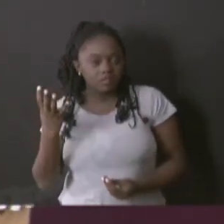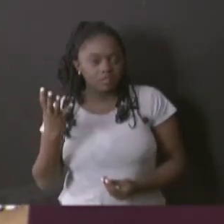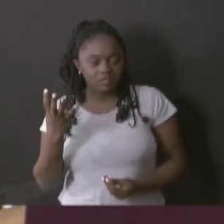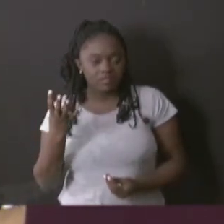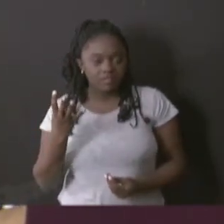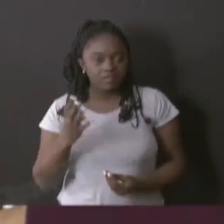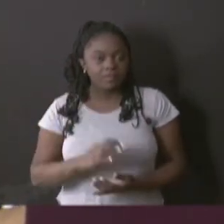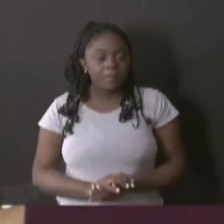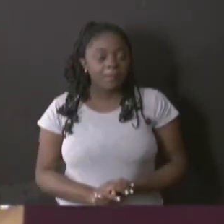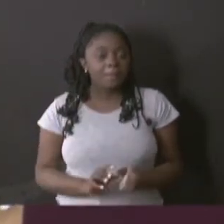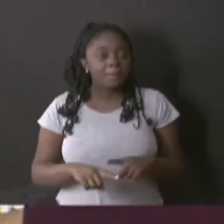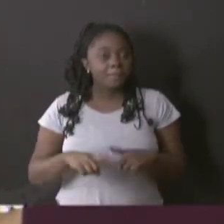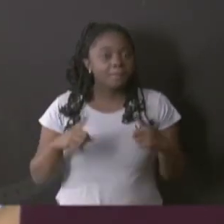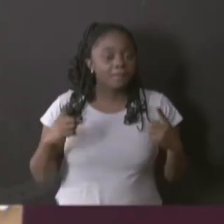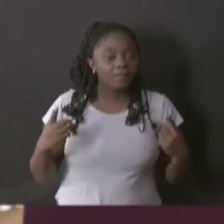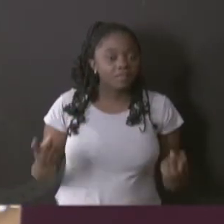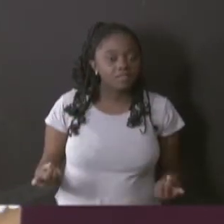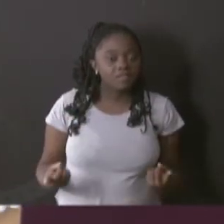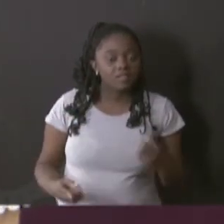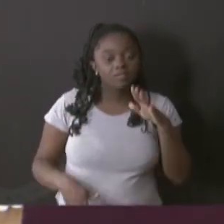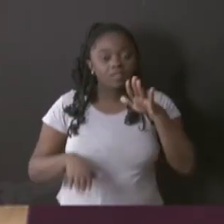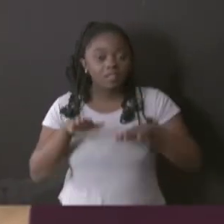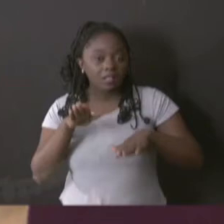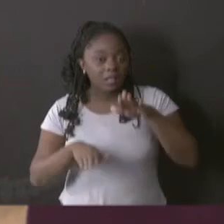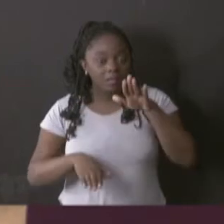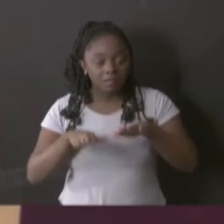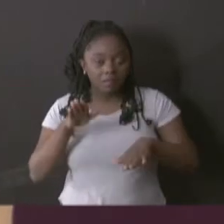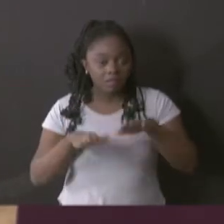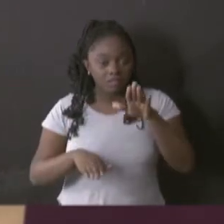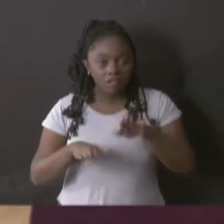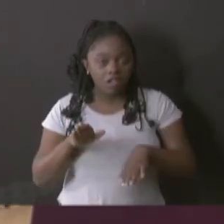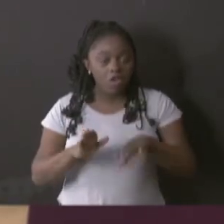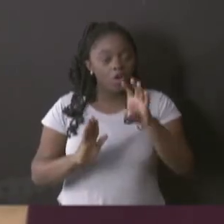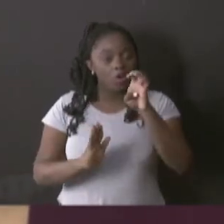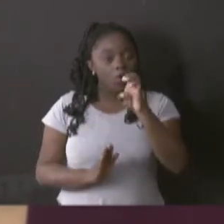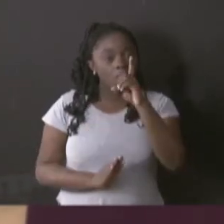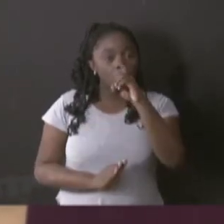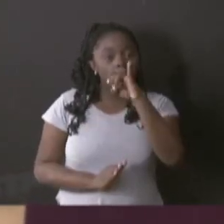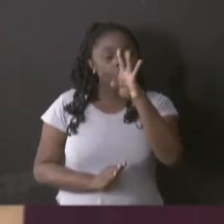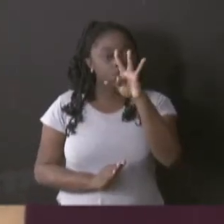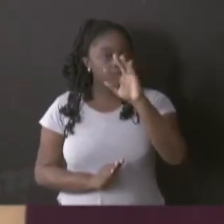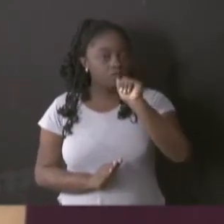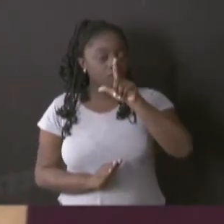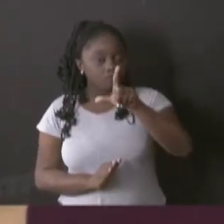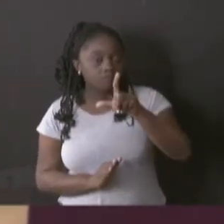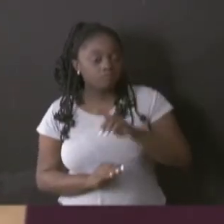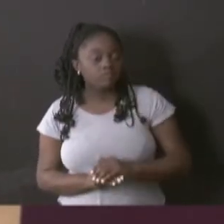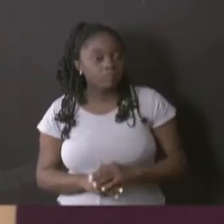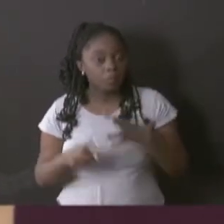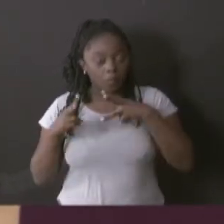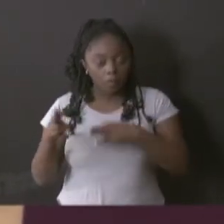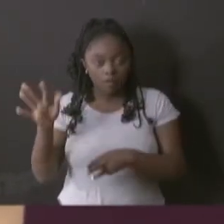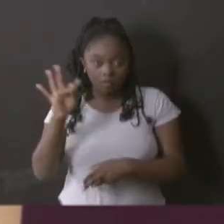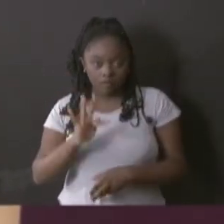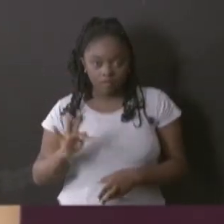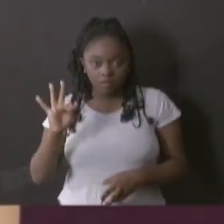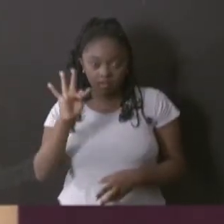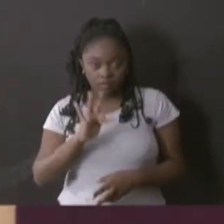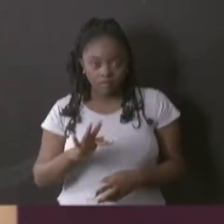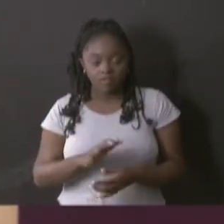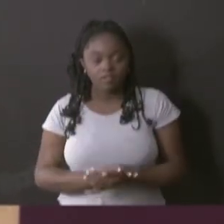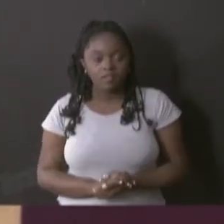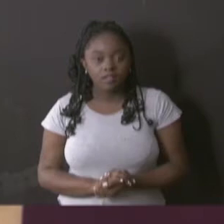Disso. Então, vai do entendimento de cada edital. Assim como na faculdade. Então, quando nós trabalhamos